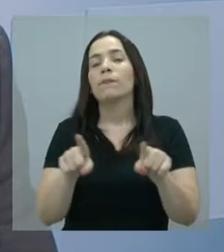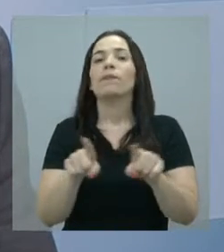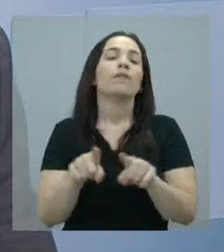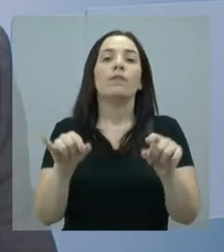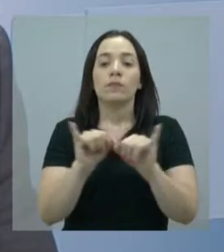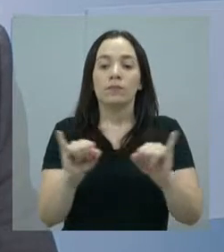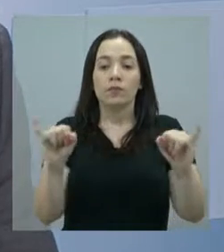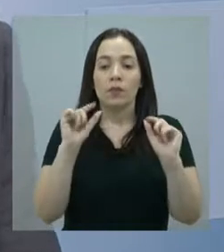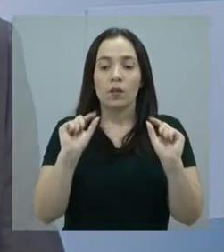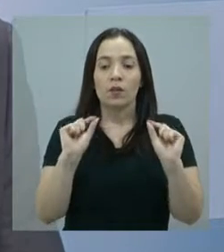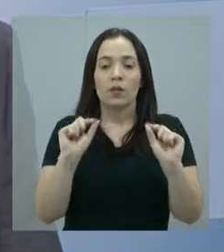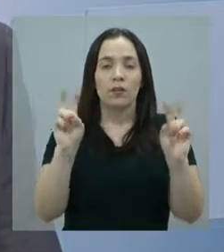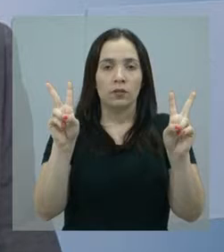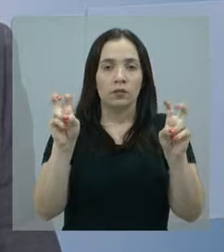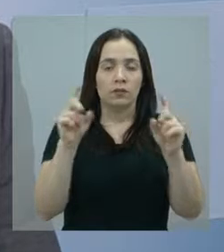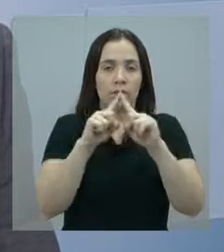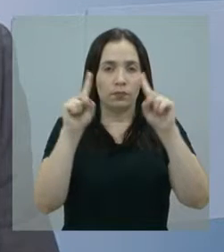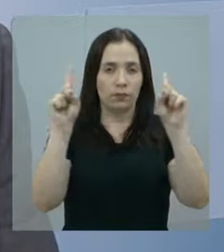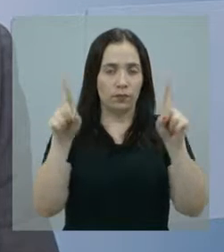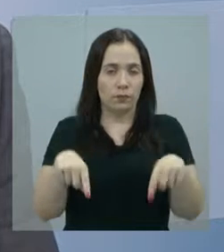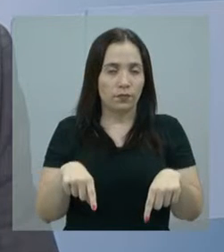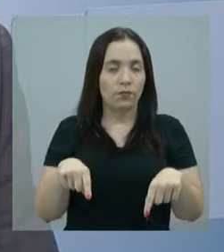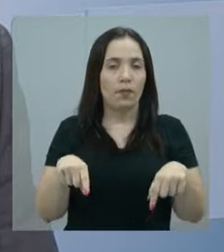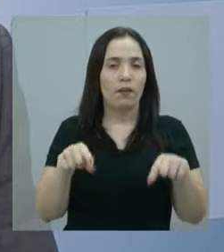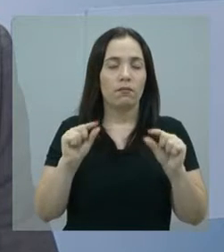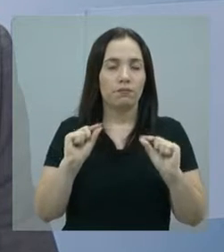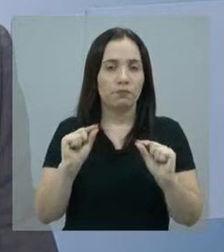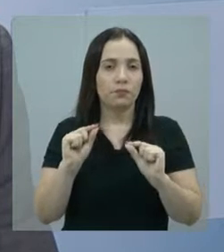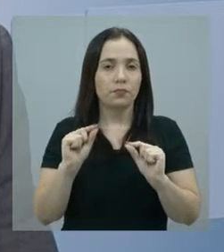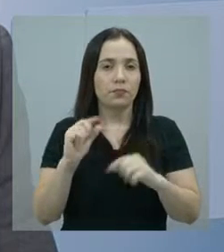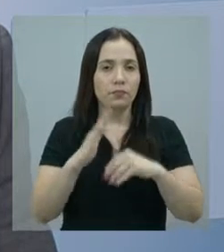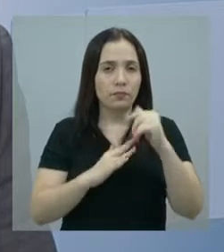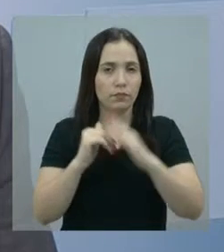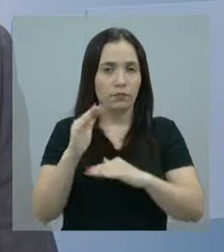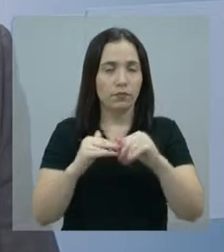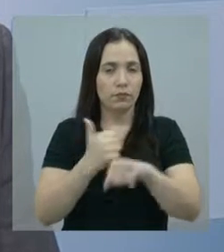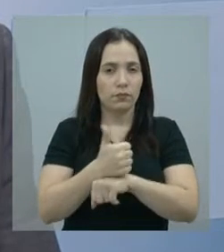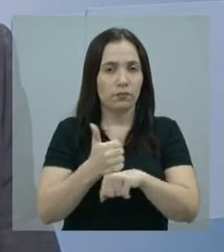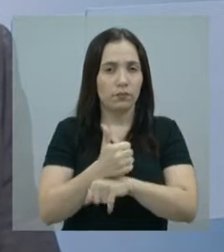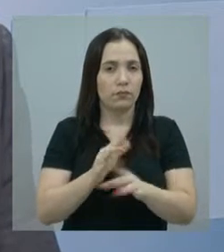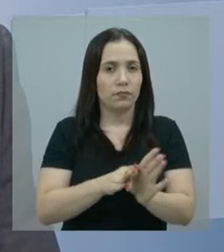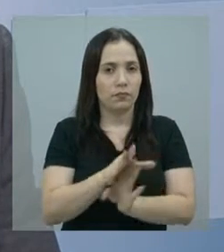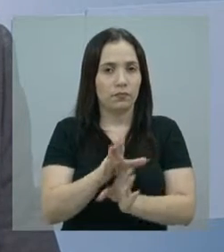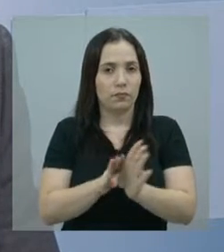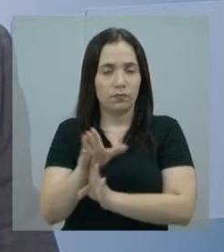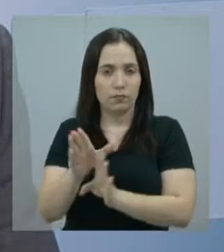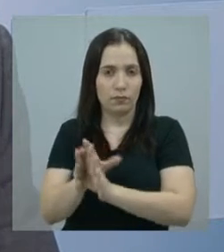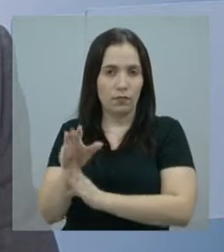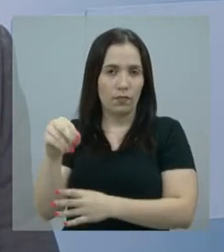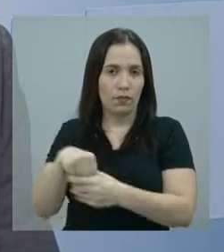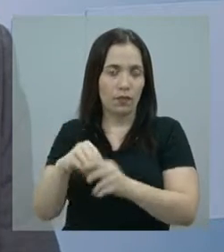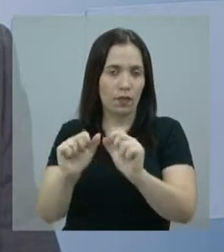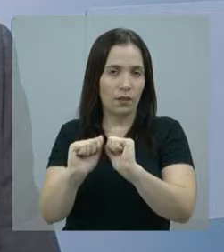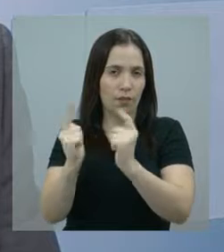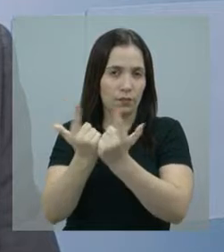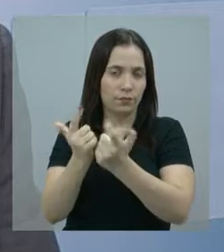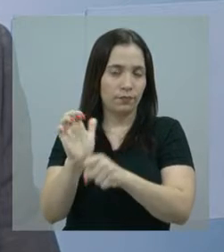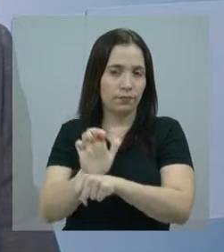destacaria diz respeito a um programa de formação de assessoramento parlamentar. A